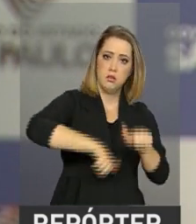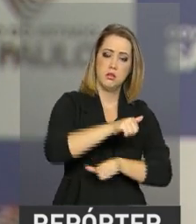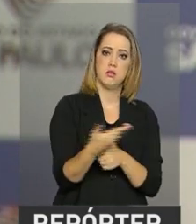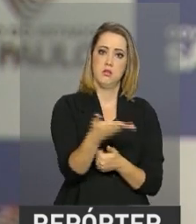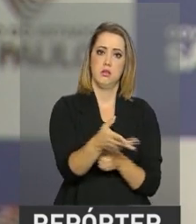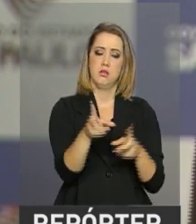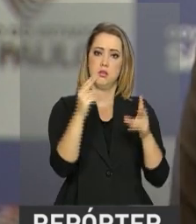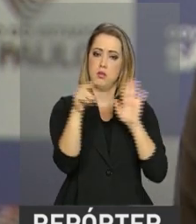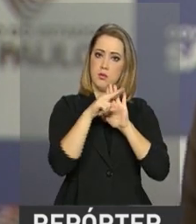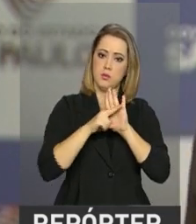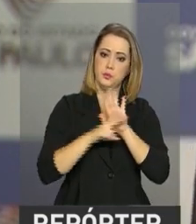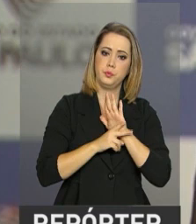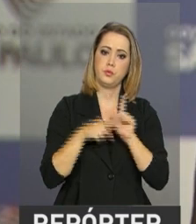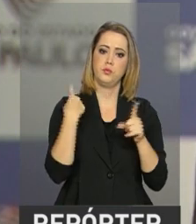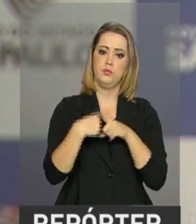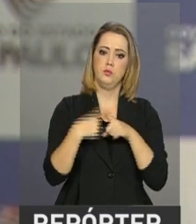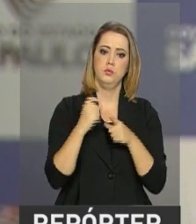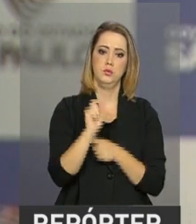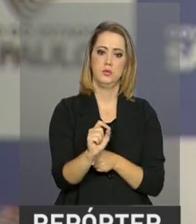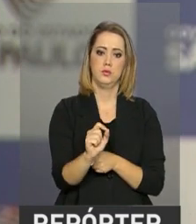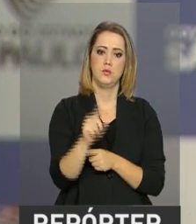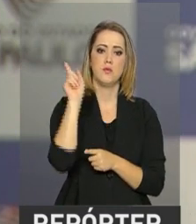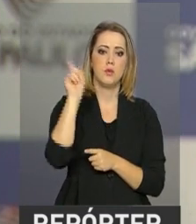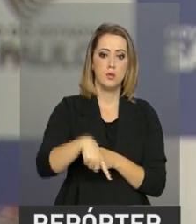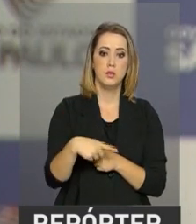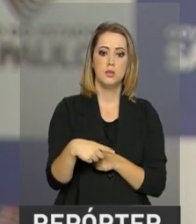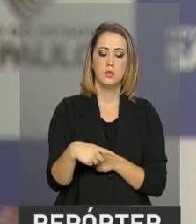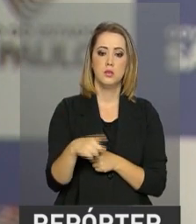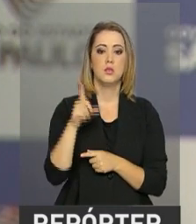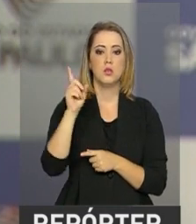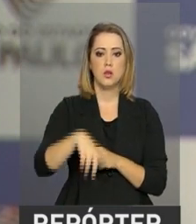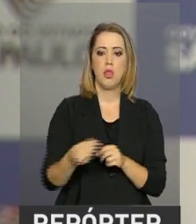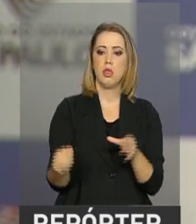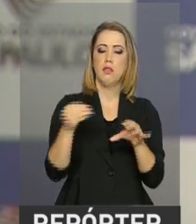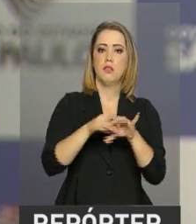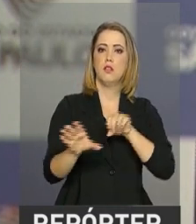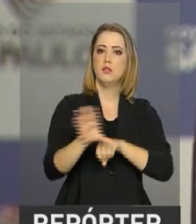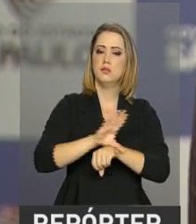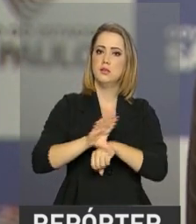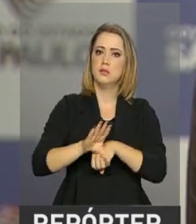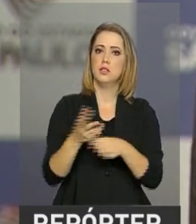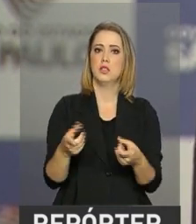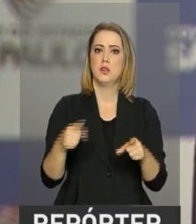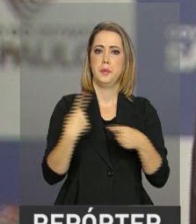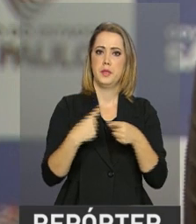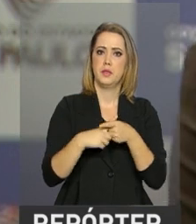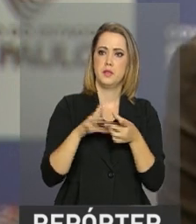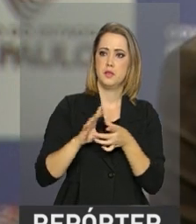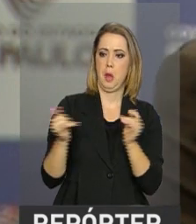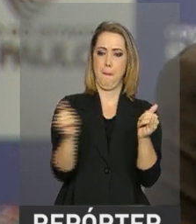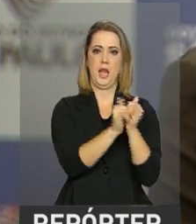requisitos Porque se é e isso é previsão constitucional necessária questão do induto como